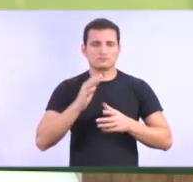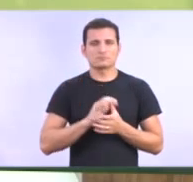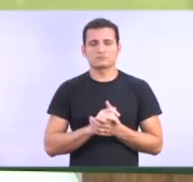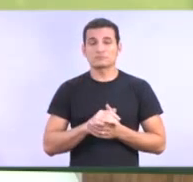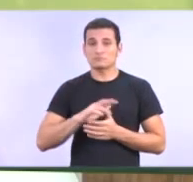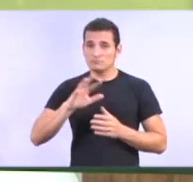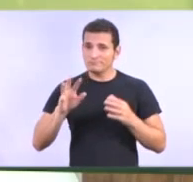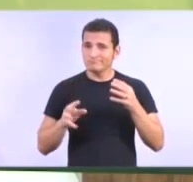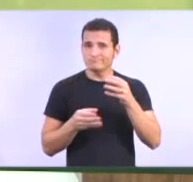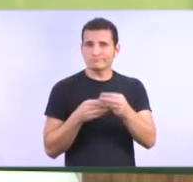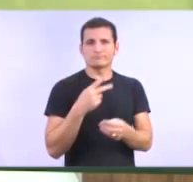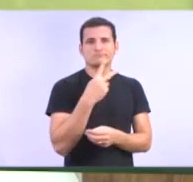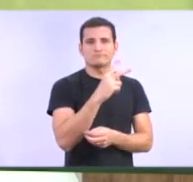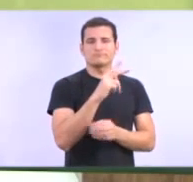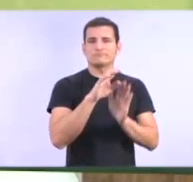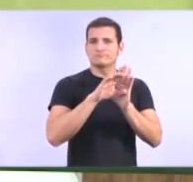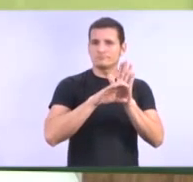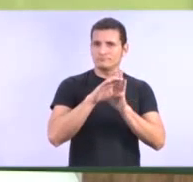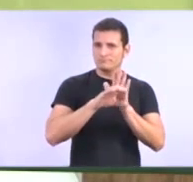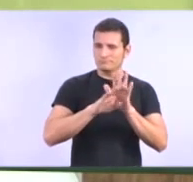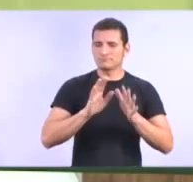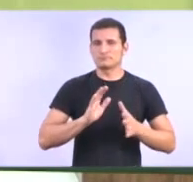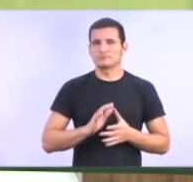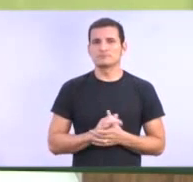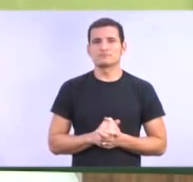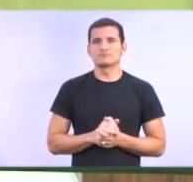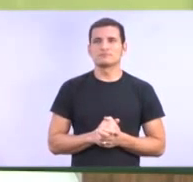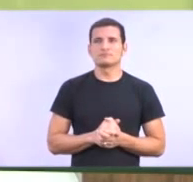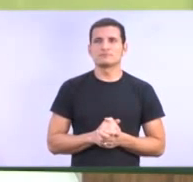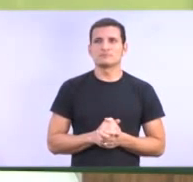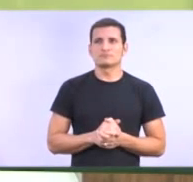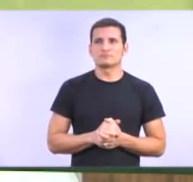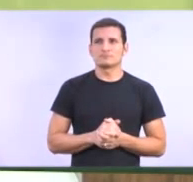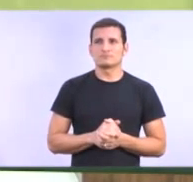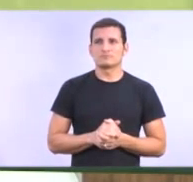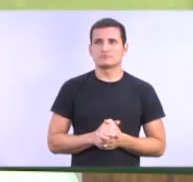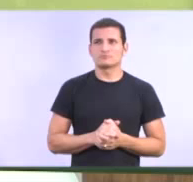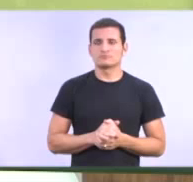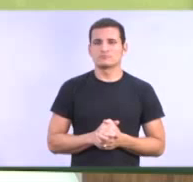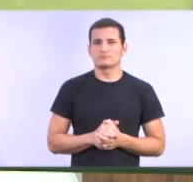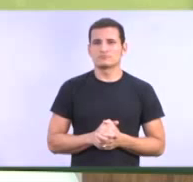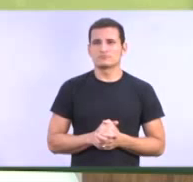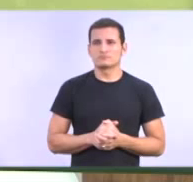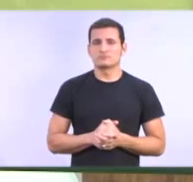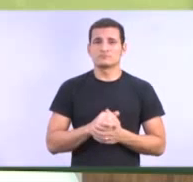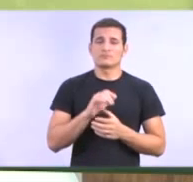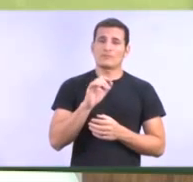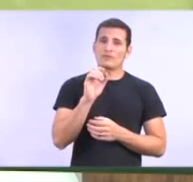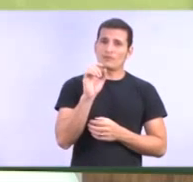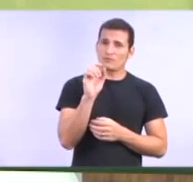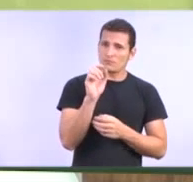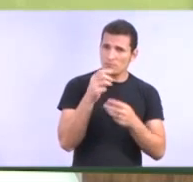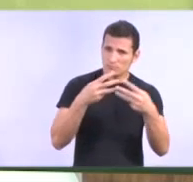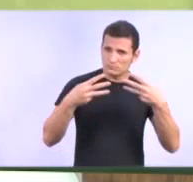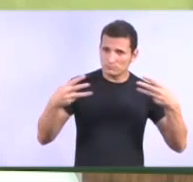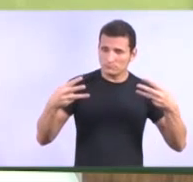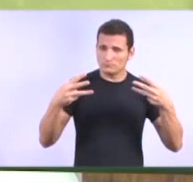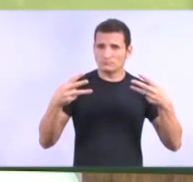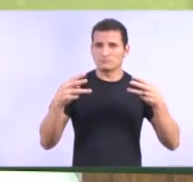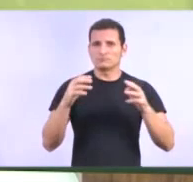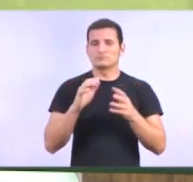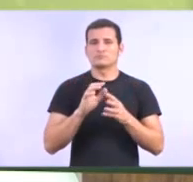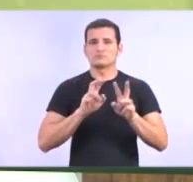seu conceito, professor, falando o seguinte. Você colocou muito bem que a rede de computadores, uma rede, ela é